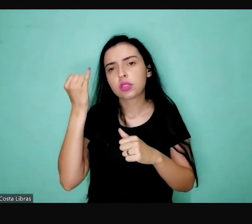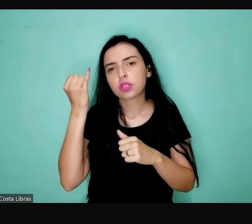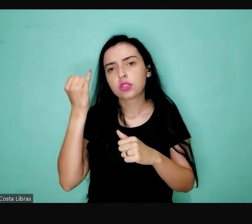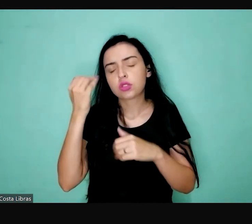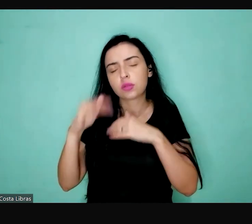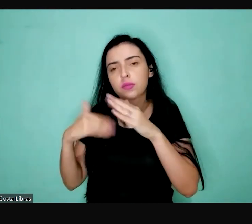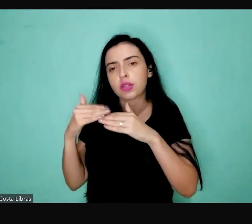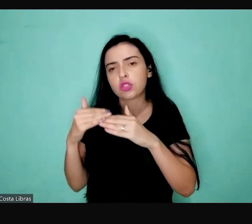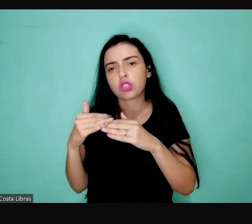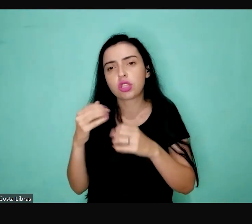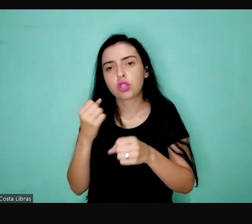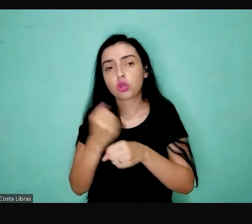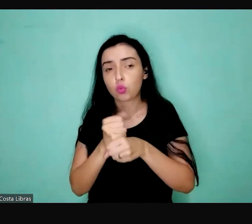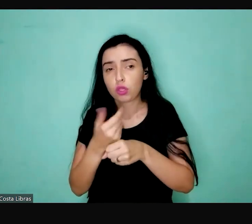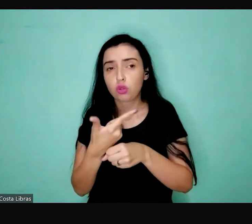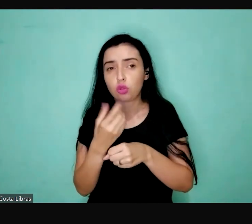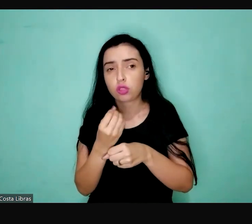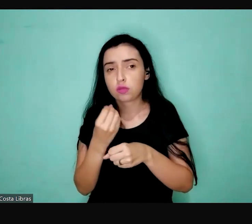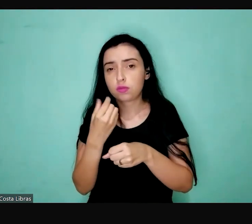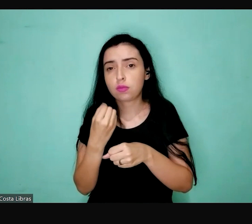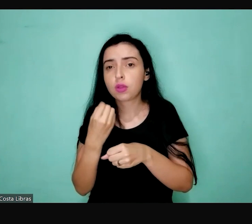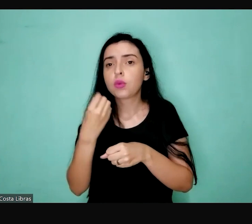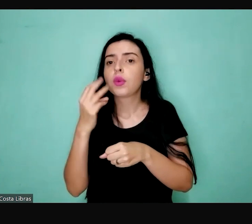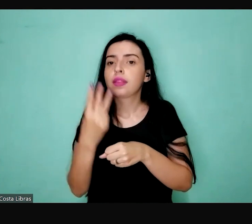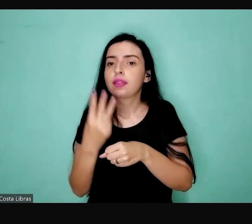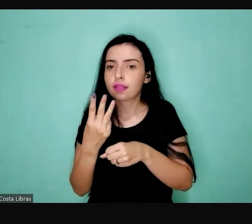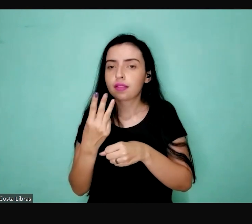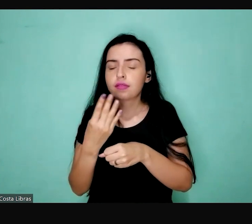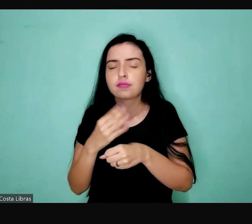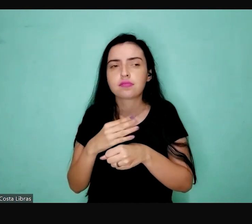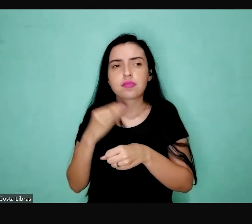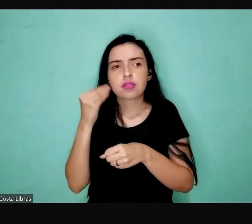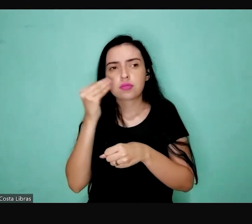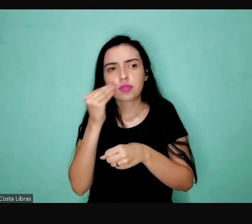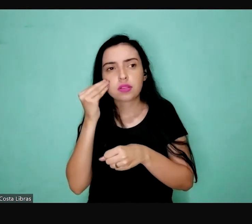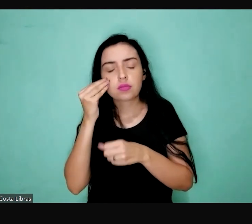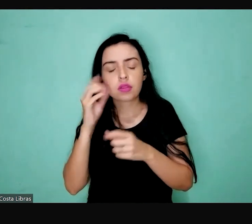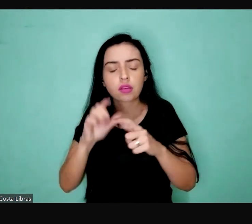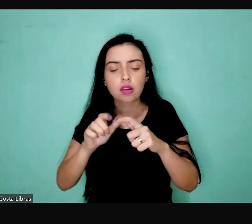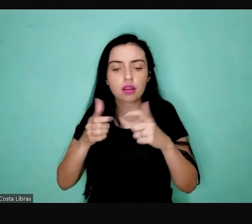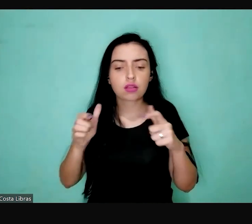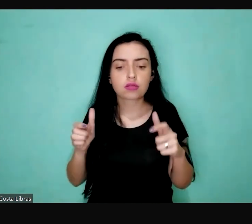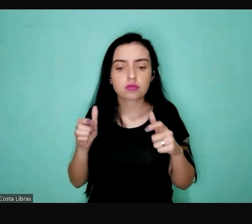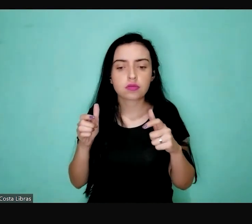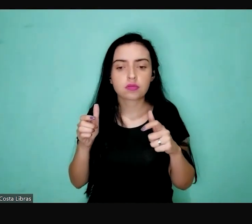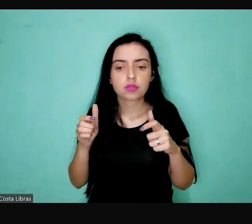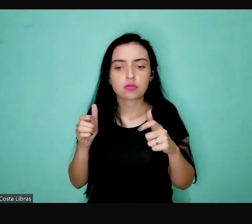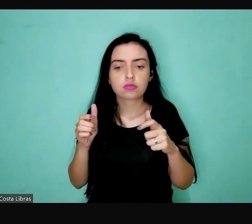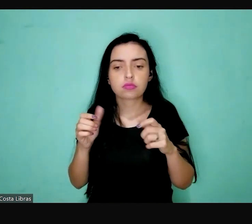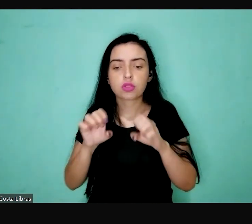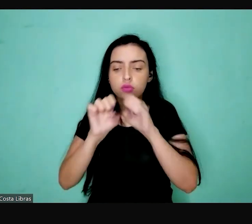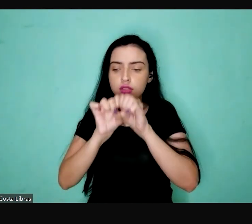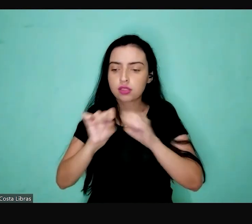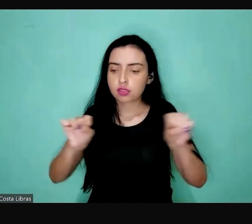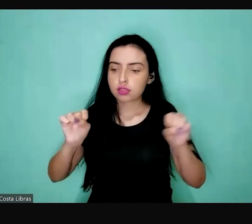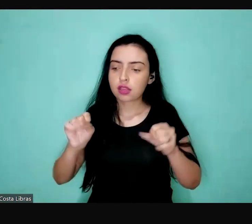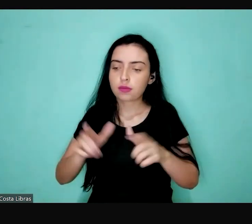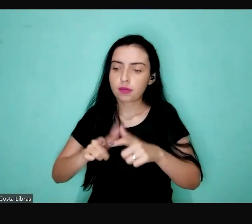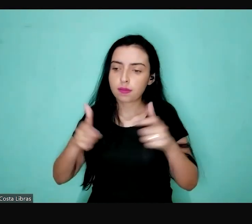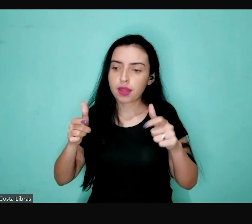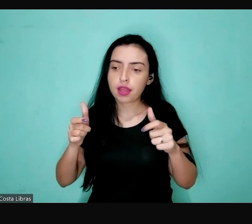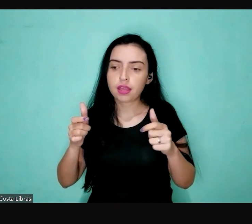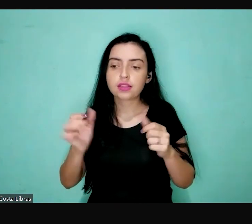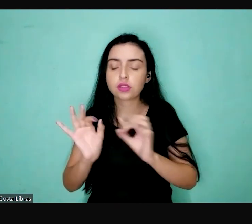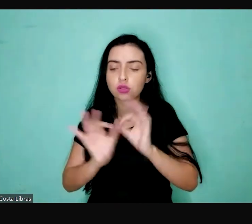de 2003. Né? Nós passamos a conviver crescentemente com um sistema cada vez mais